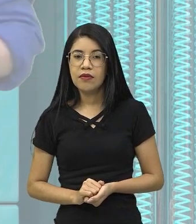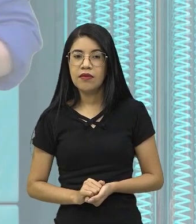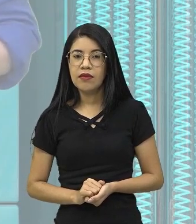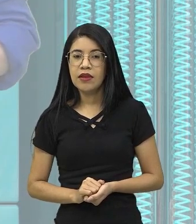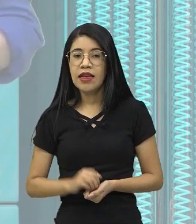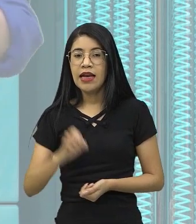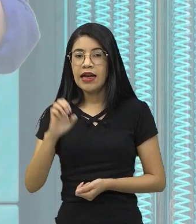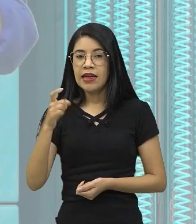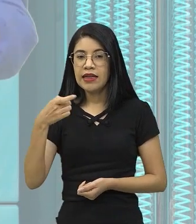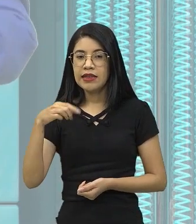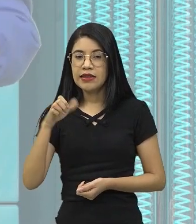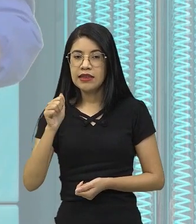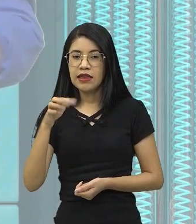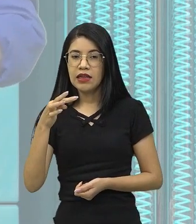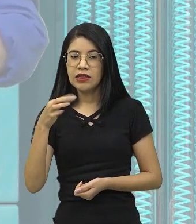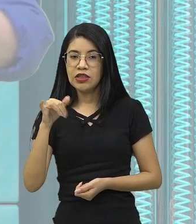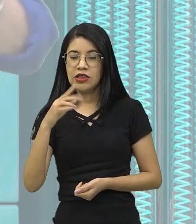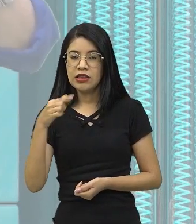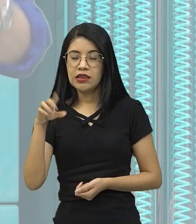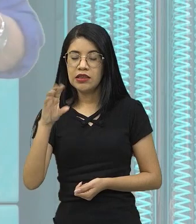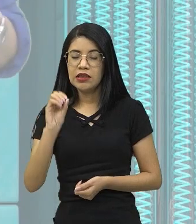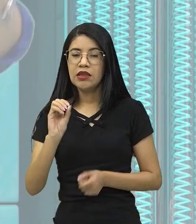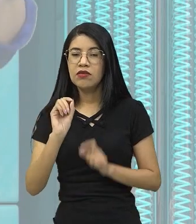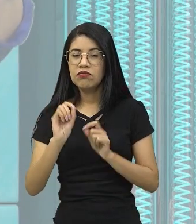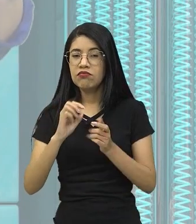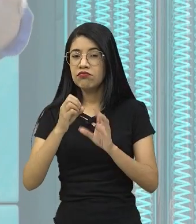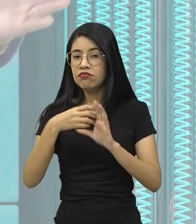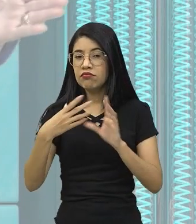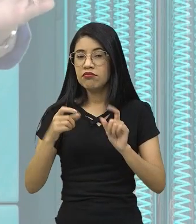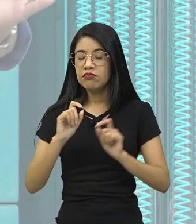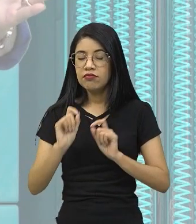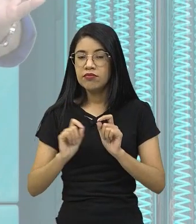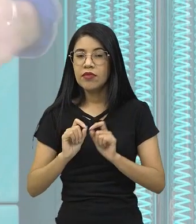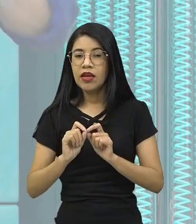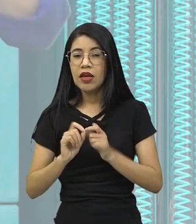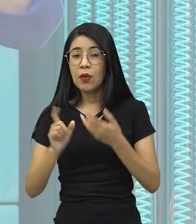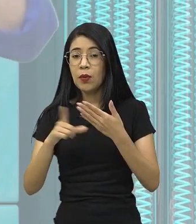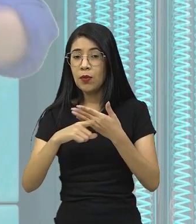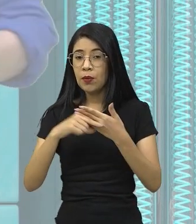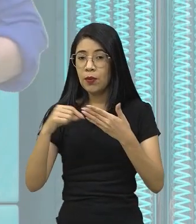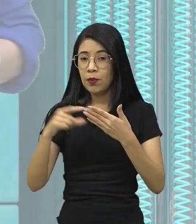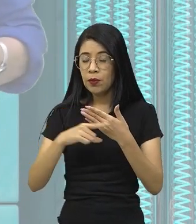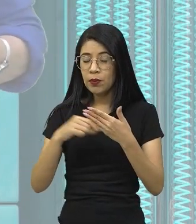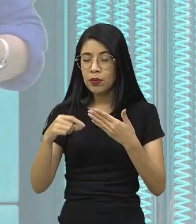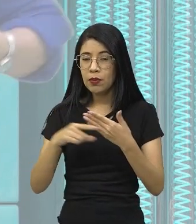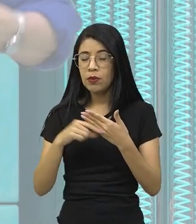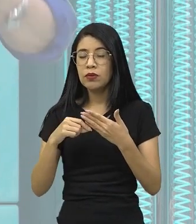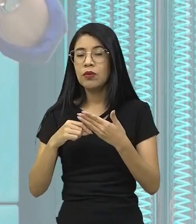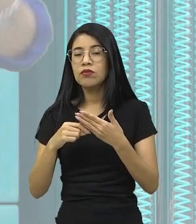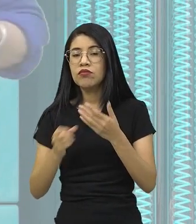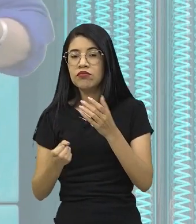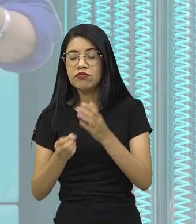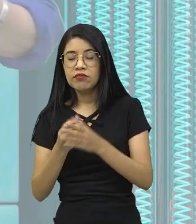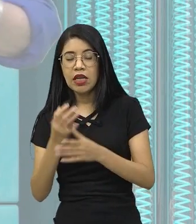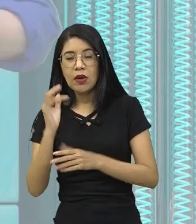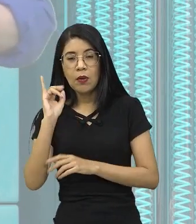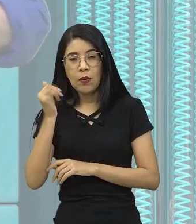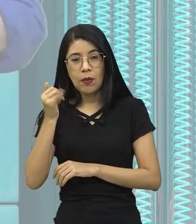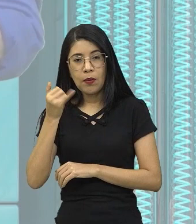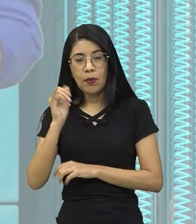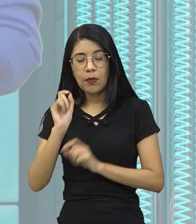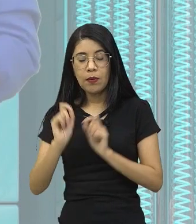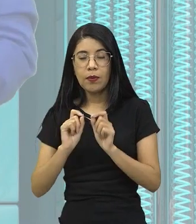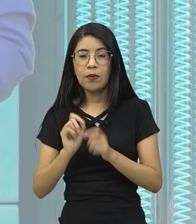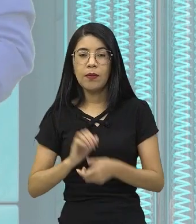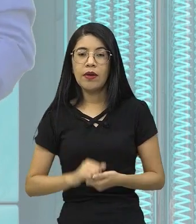como característica exatamente o fato de o autor do miniconto, ter de